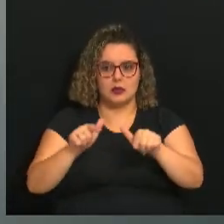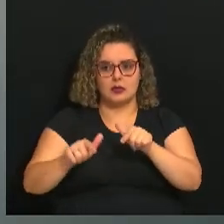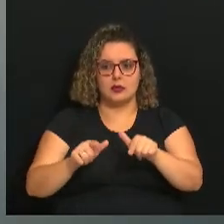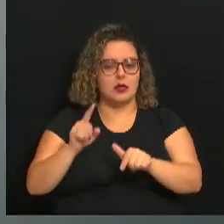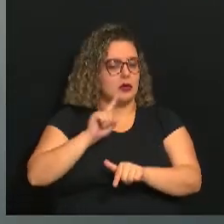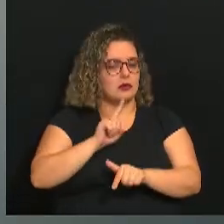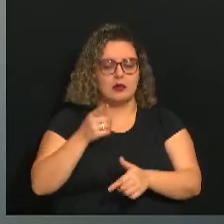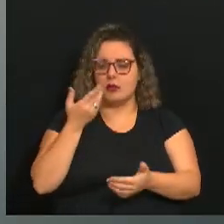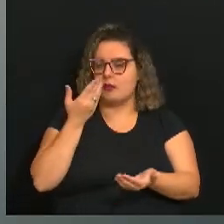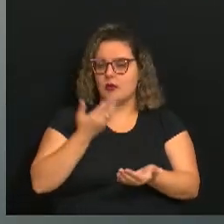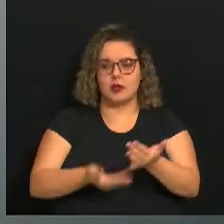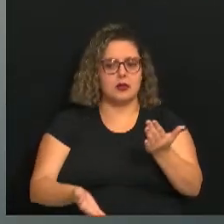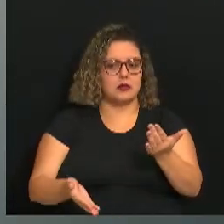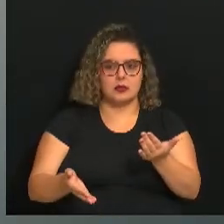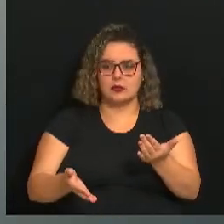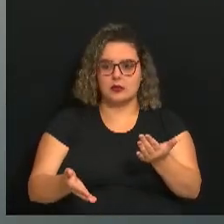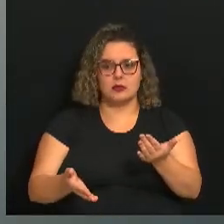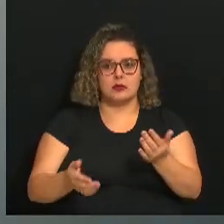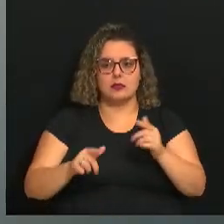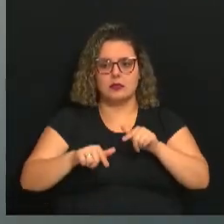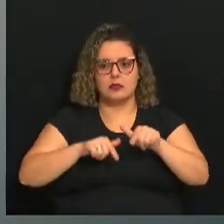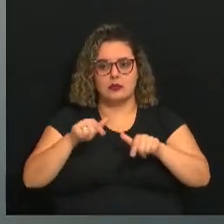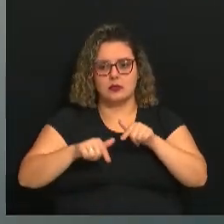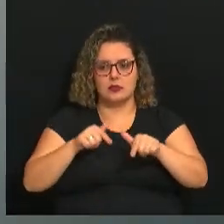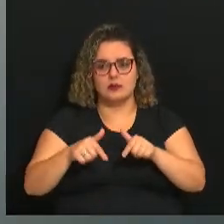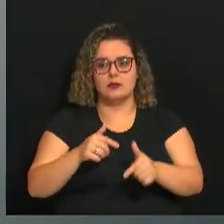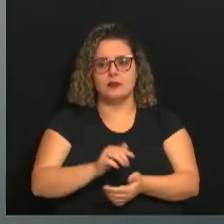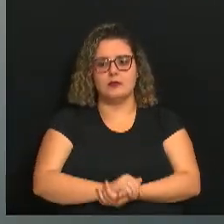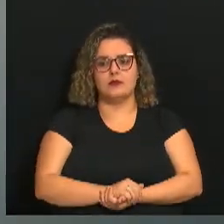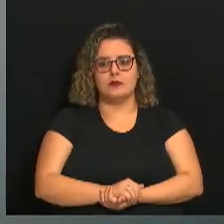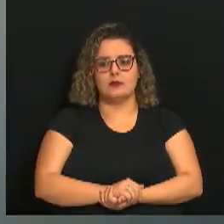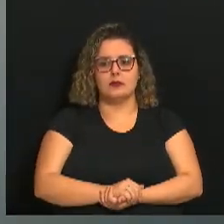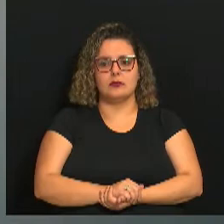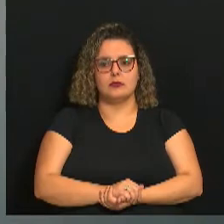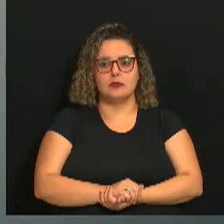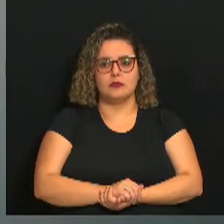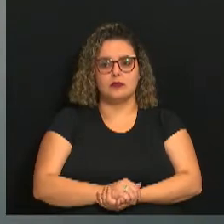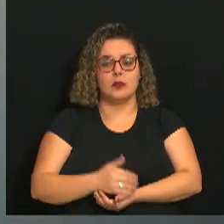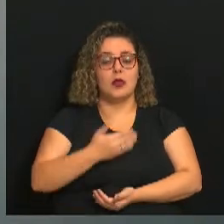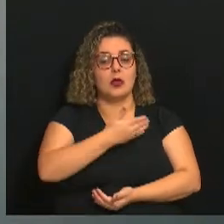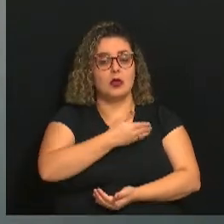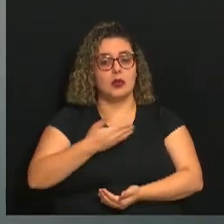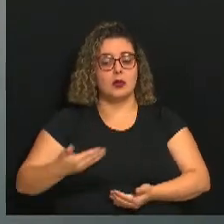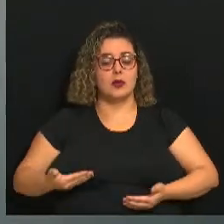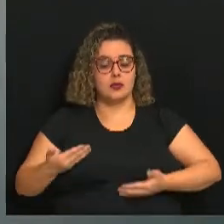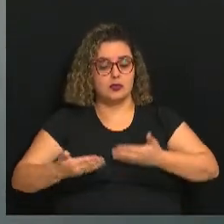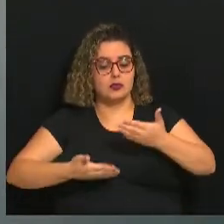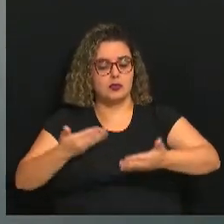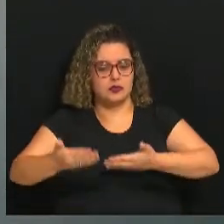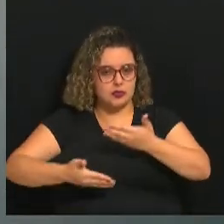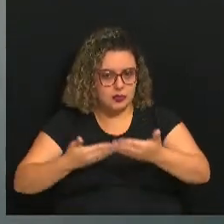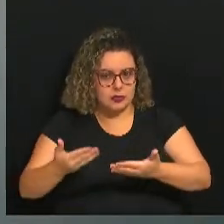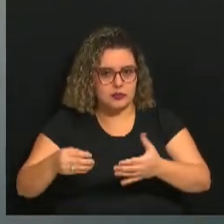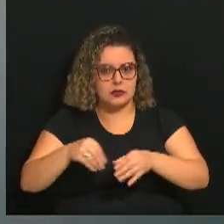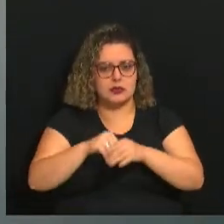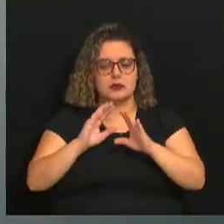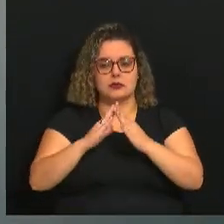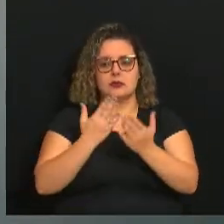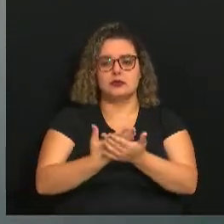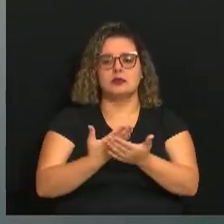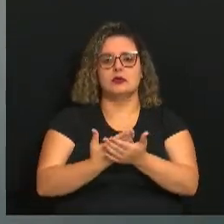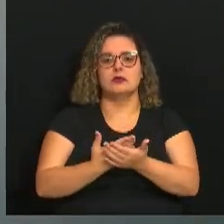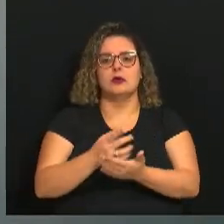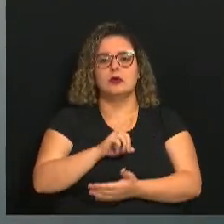perderam o seu emprego e o serviço de zeladoria não foi descontinuado. Então, hoje é a situação. O que